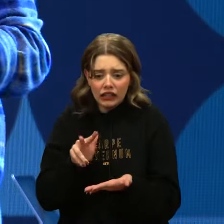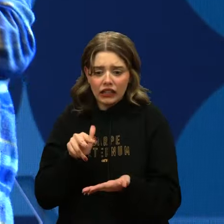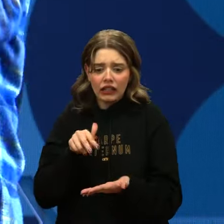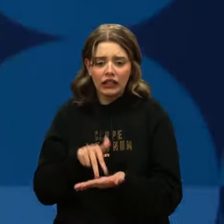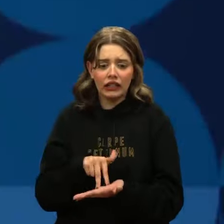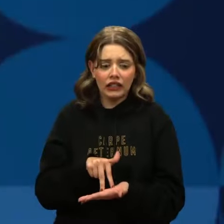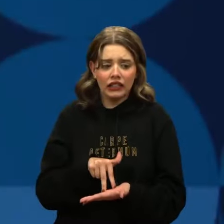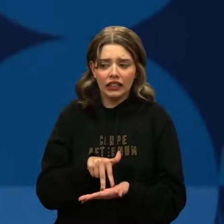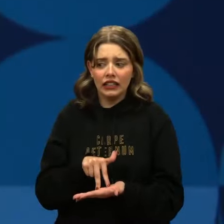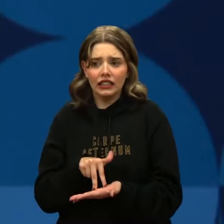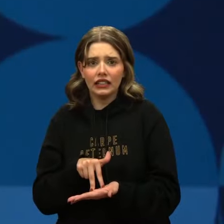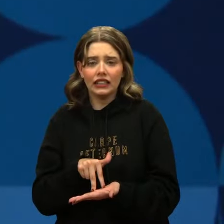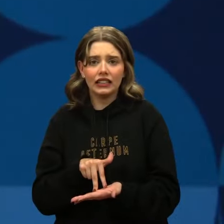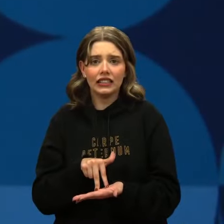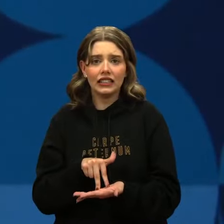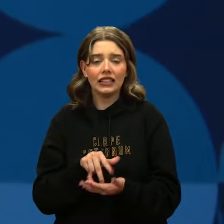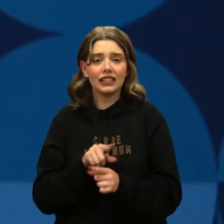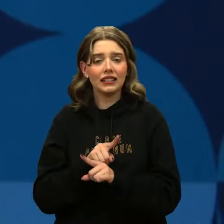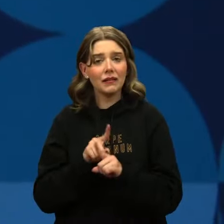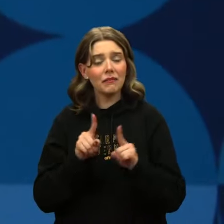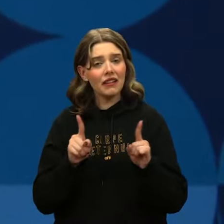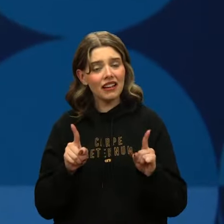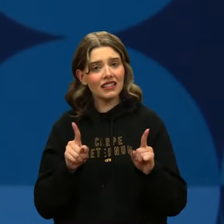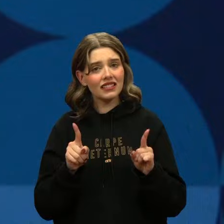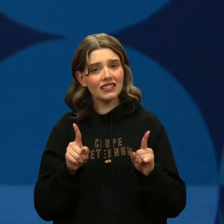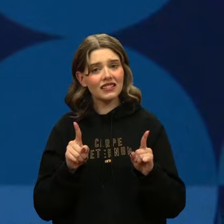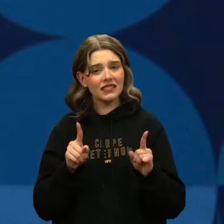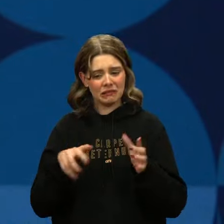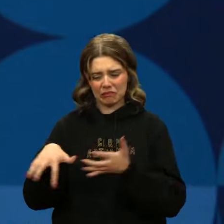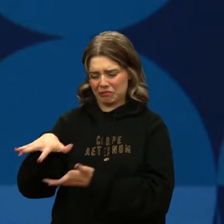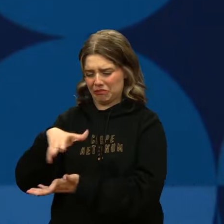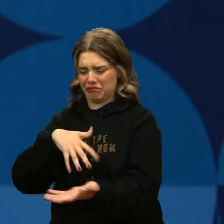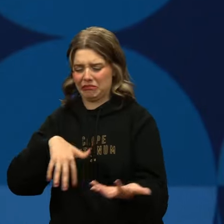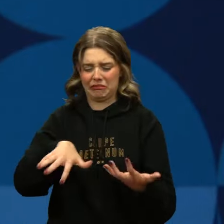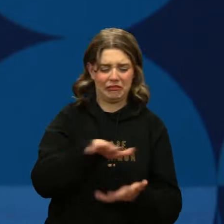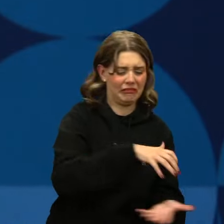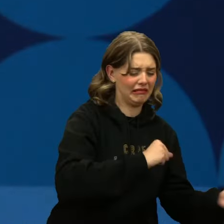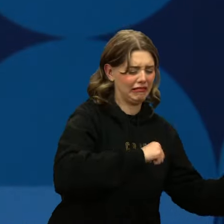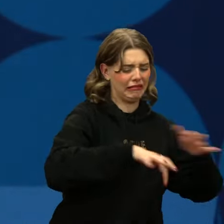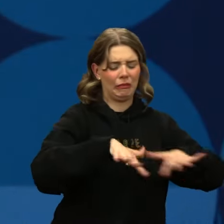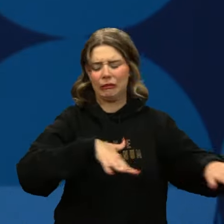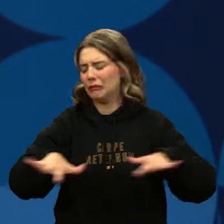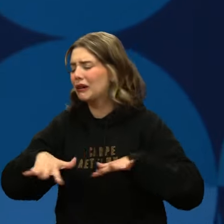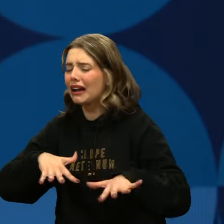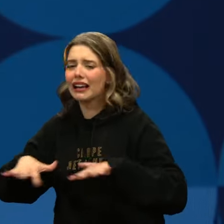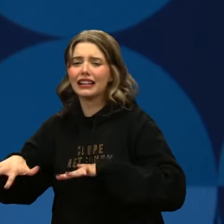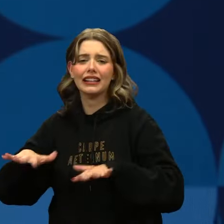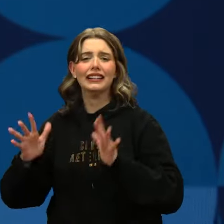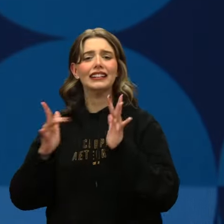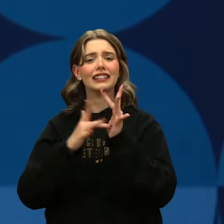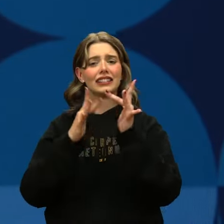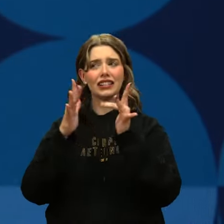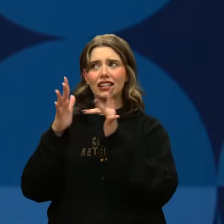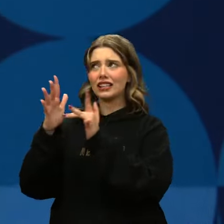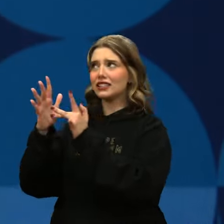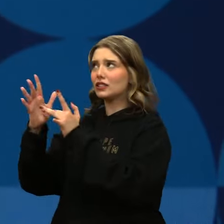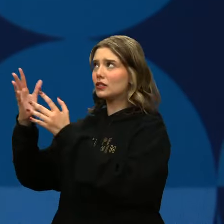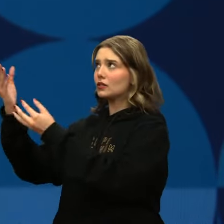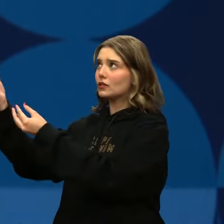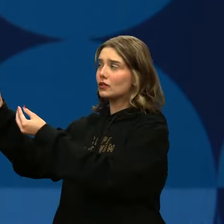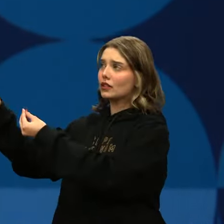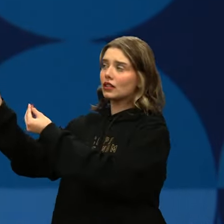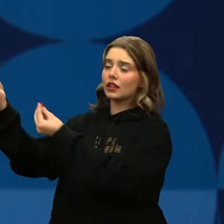isso. Mas só que no meio de todo esse tremor, Jesus traz esperança para